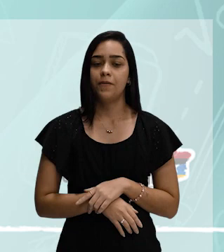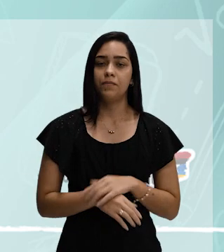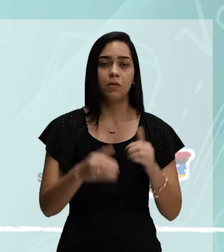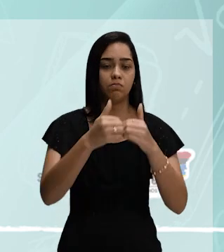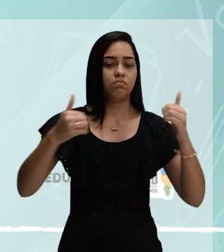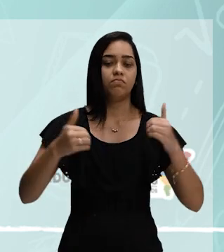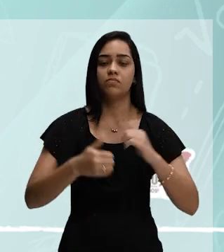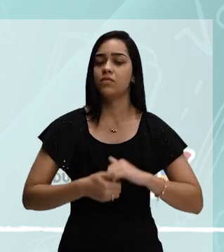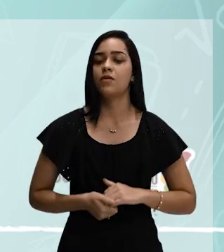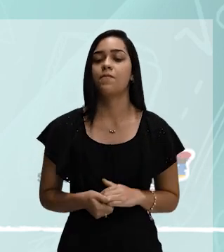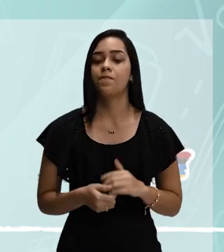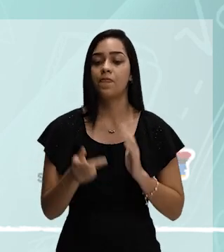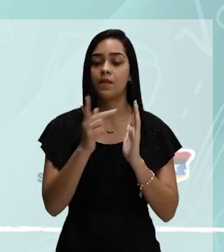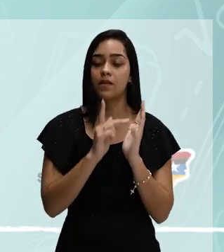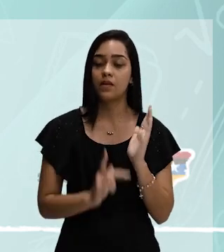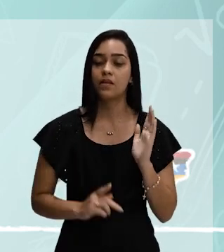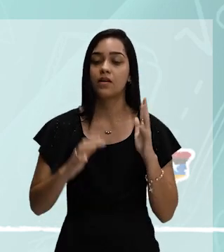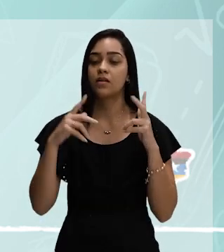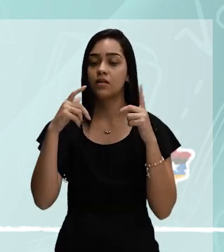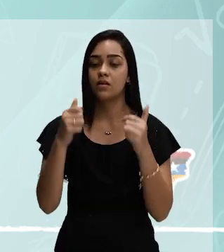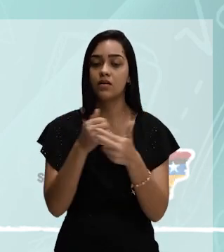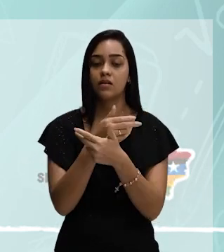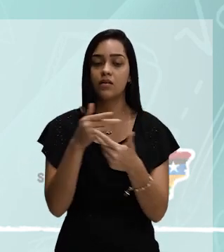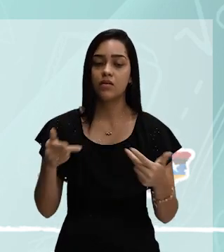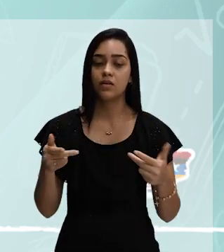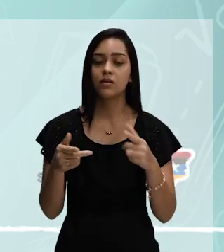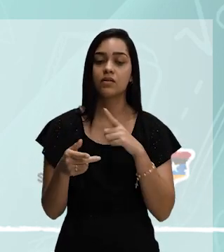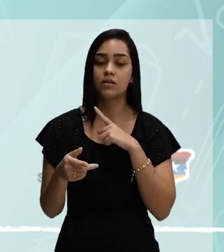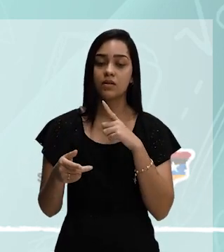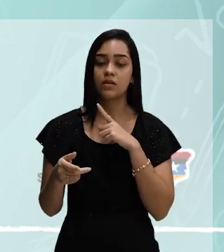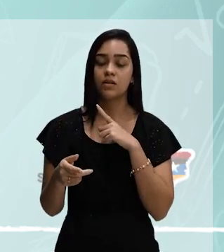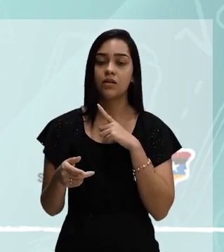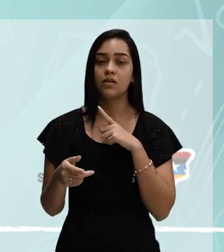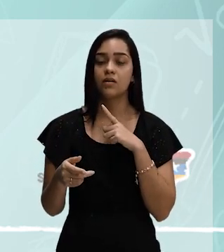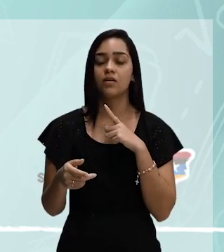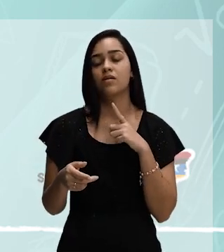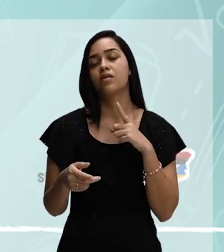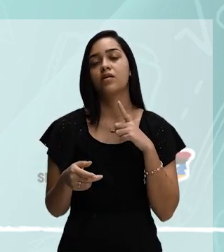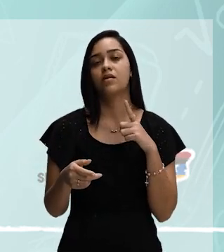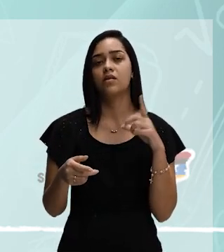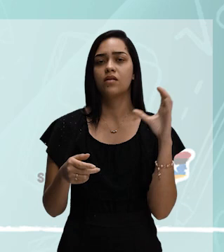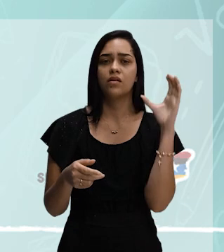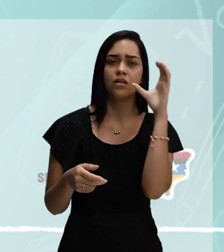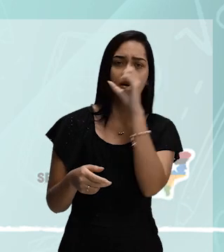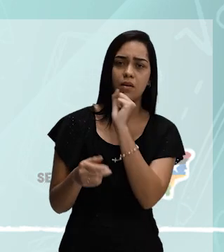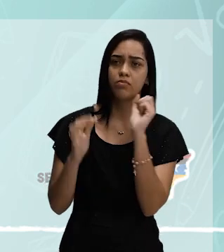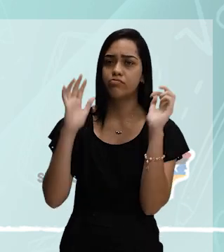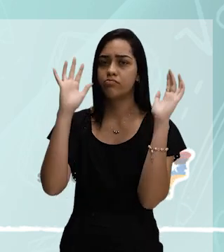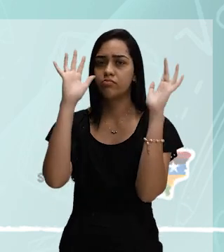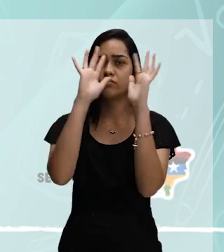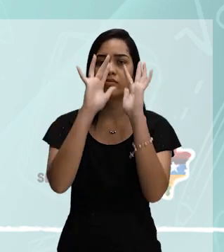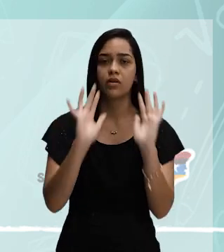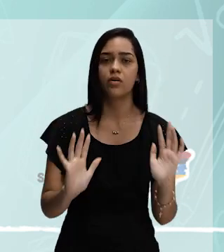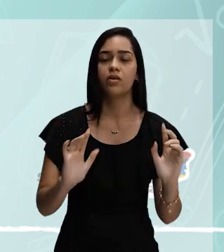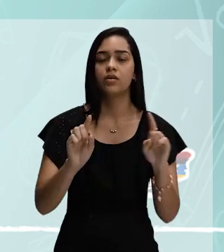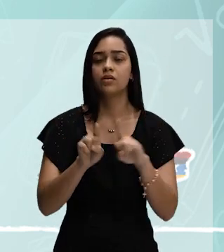exclusiva, tampouco indissociável. A poesia pode estar em todas as coisas, até mesmo nos mais corriqueiros dos gestos, nas